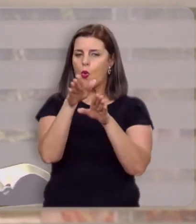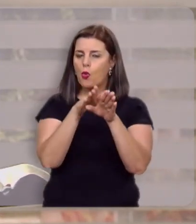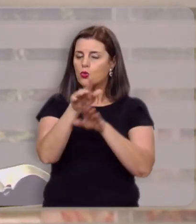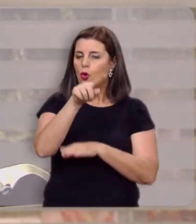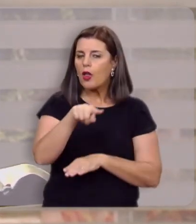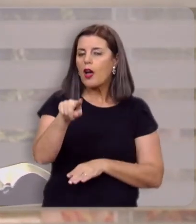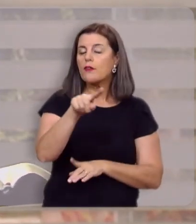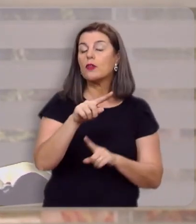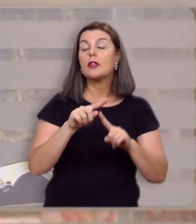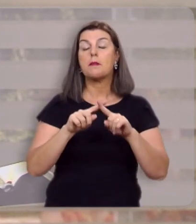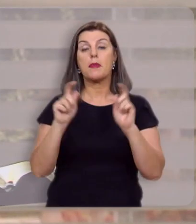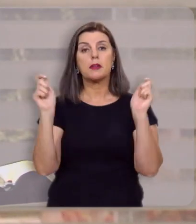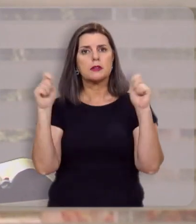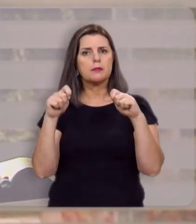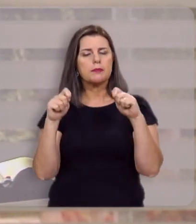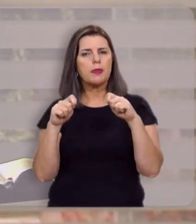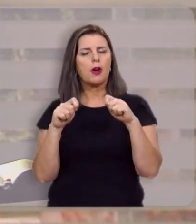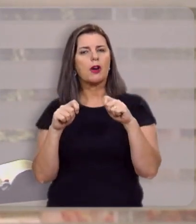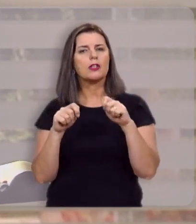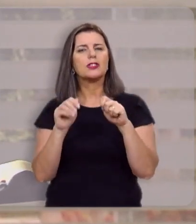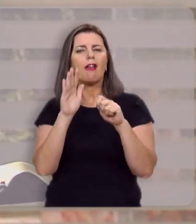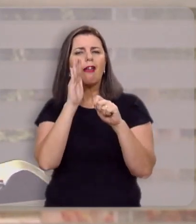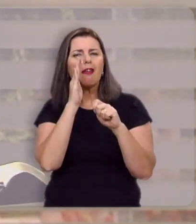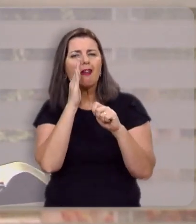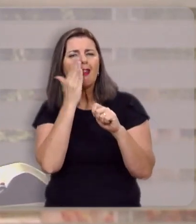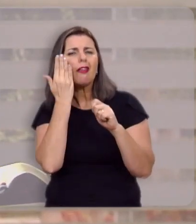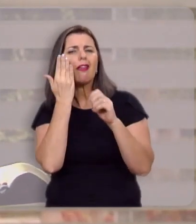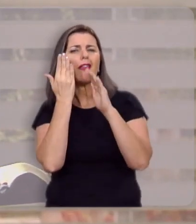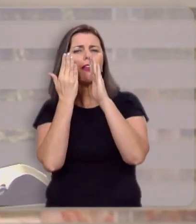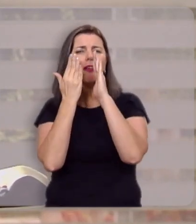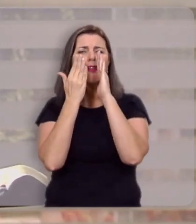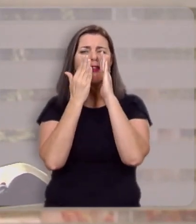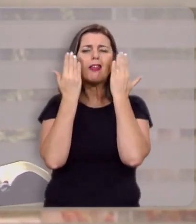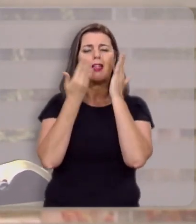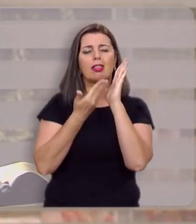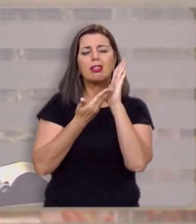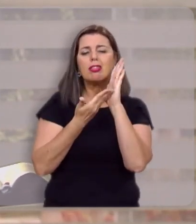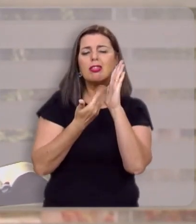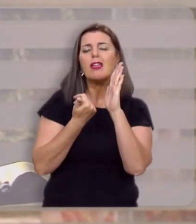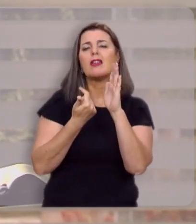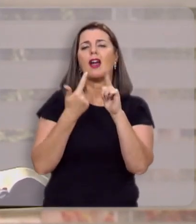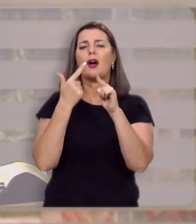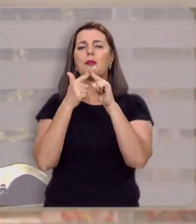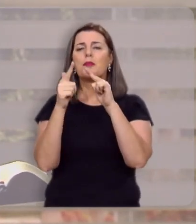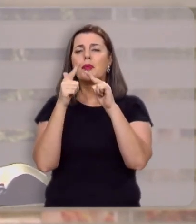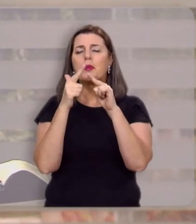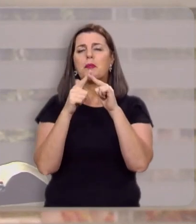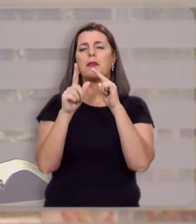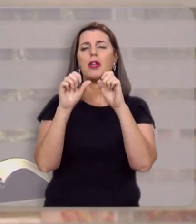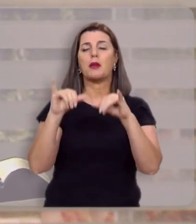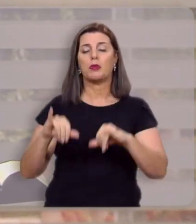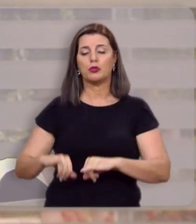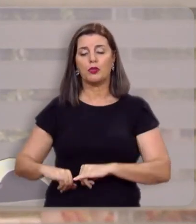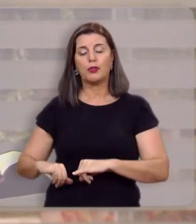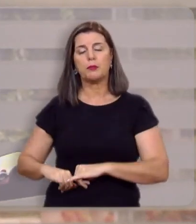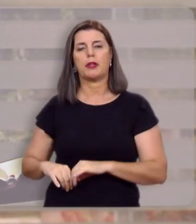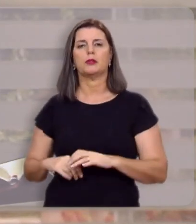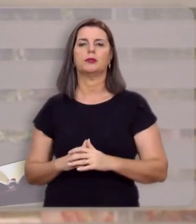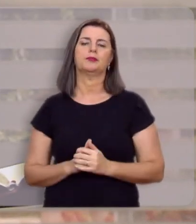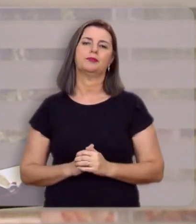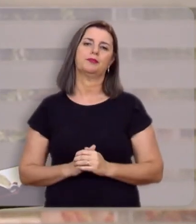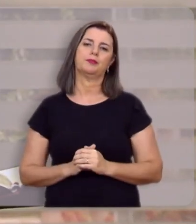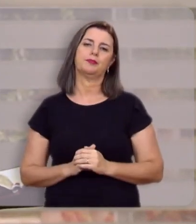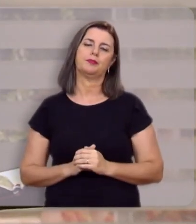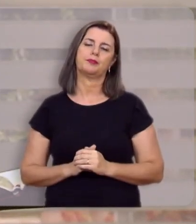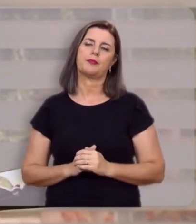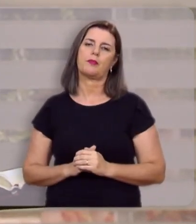consolar você, mas Deus pode estancar a causa que está produzindo o choro na sua